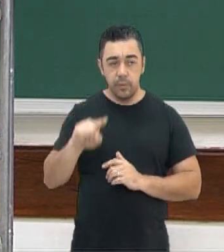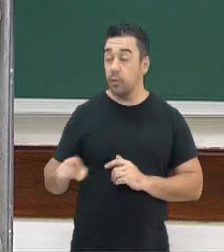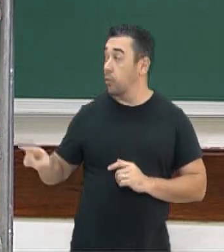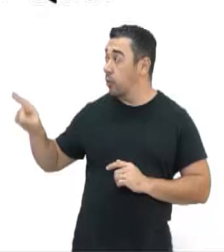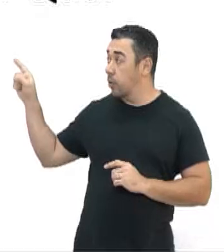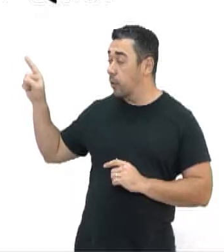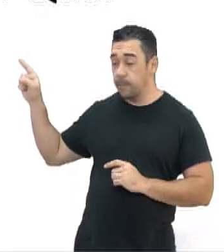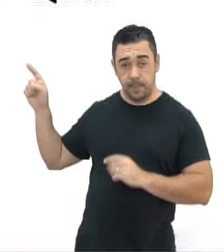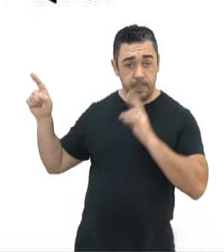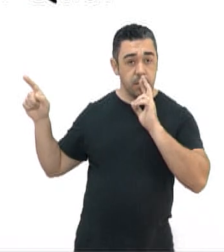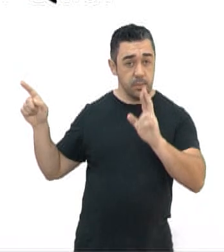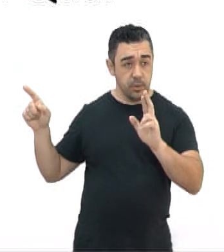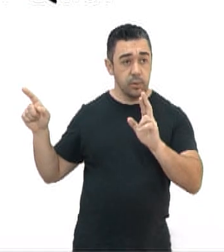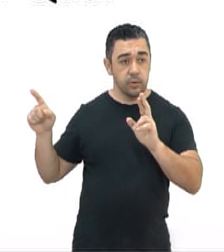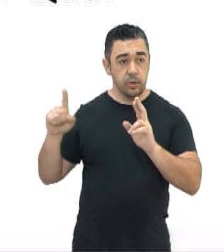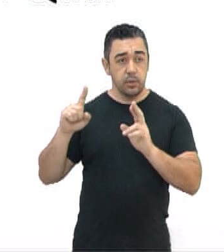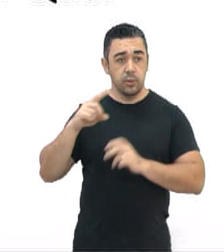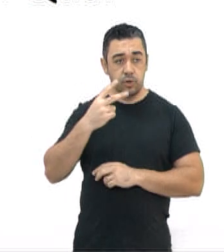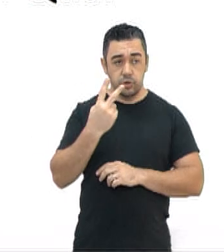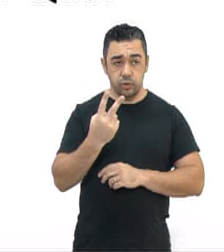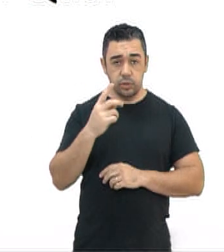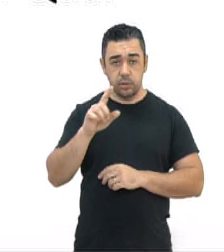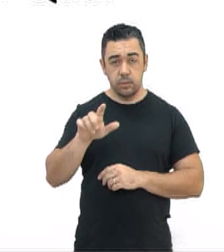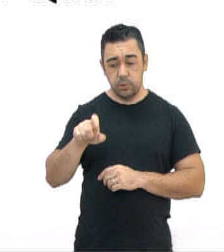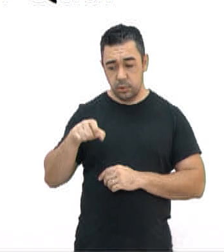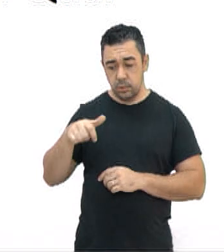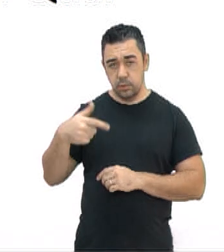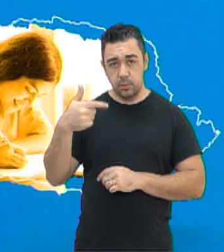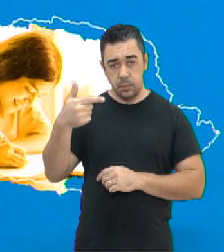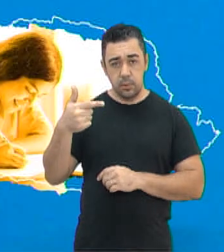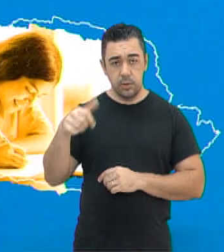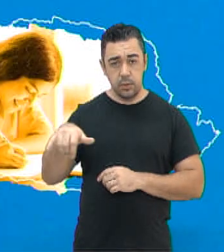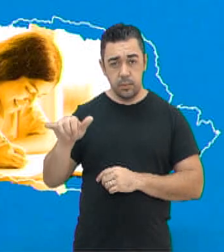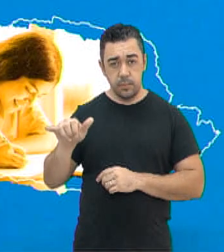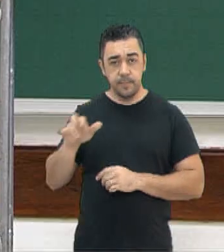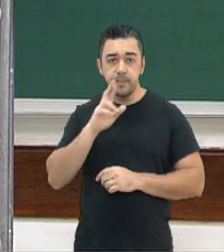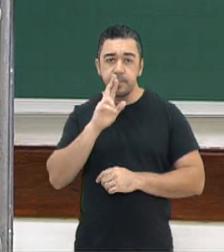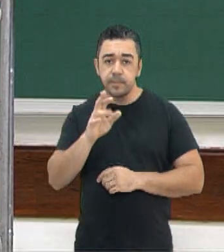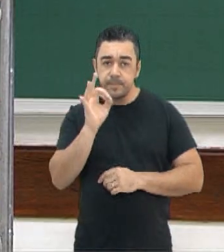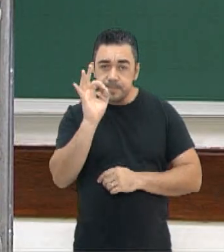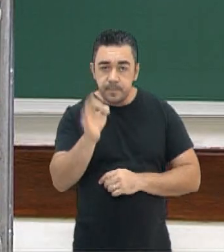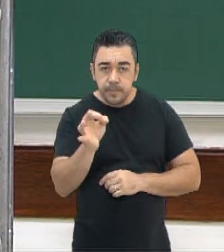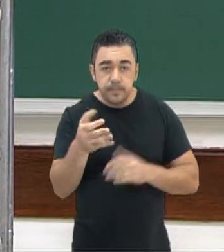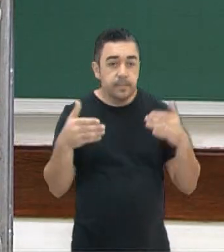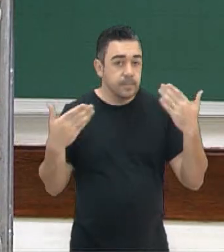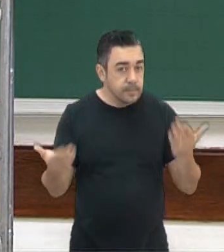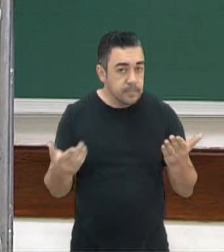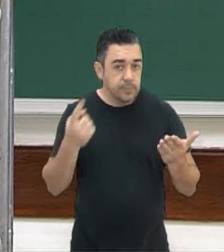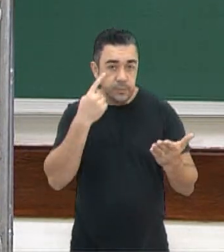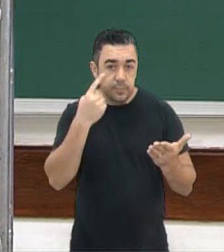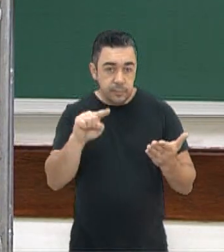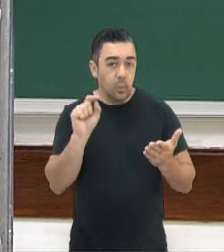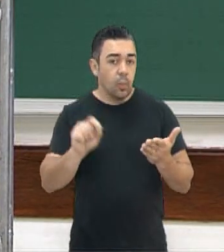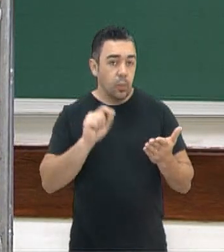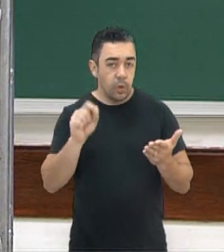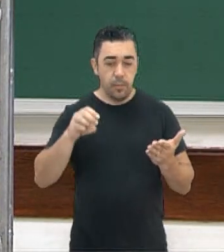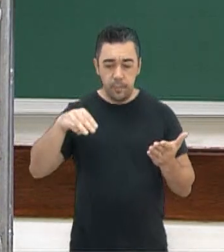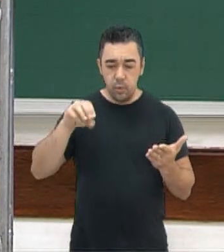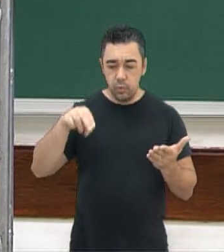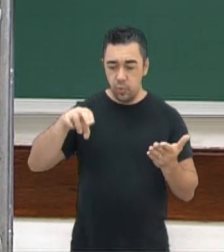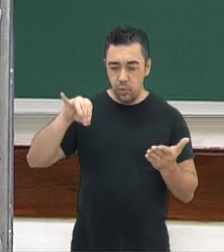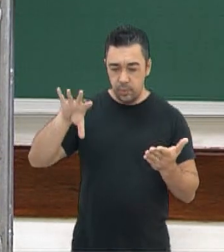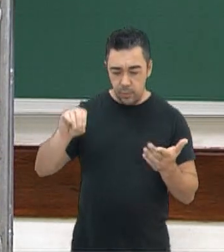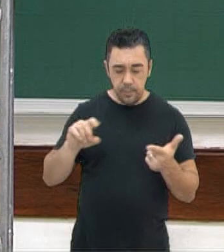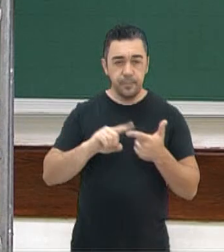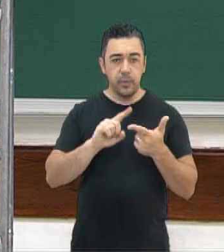resposta da Núbia, m igual a 2x ao quadrado de y, tá certa a resposta. Então, nós vimos os